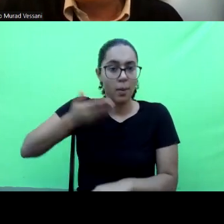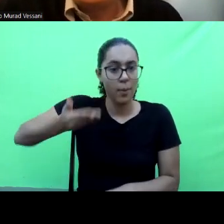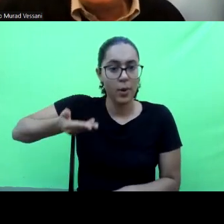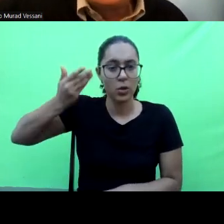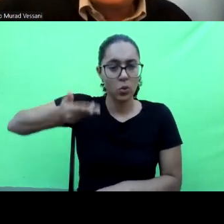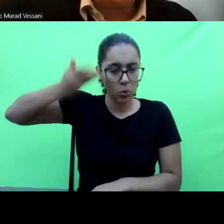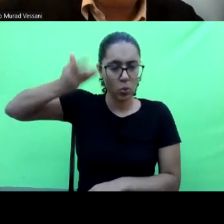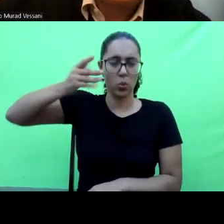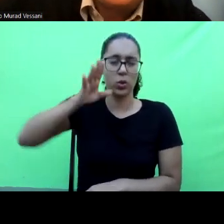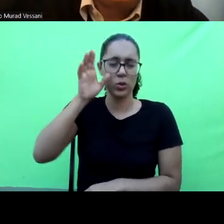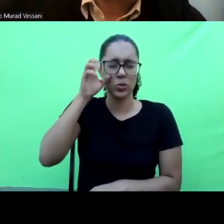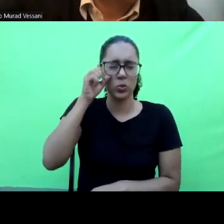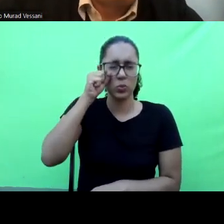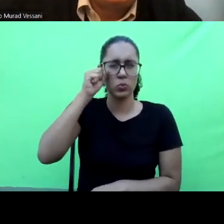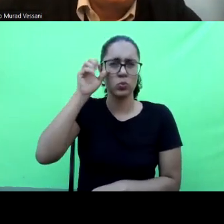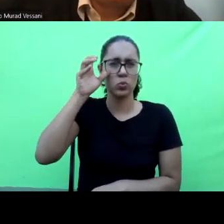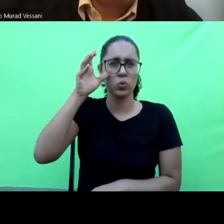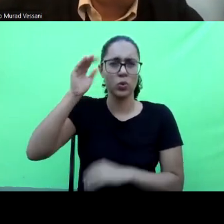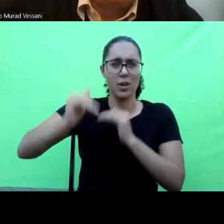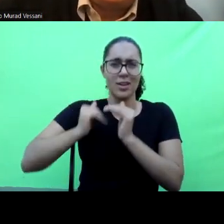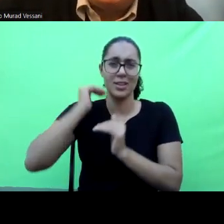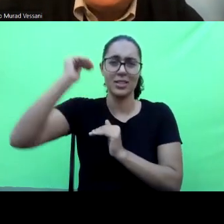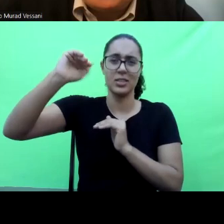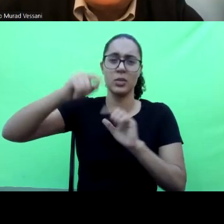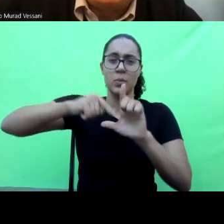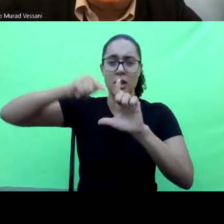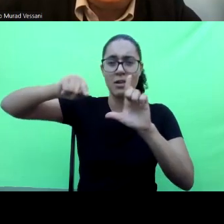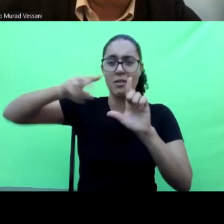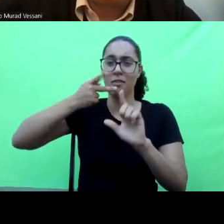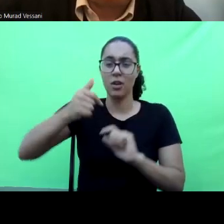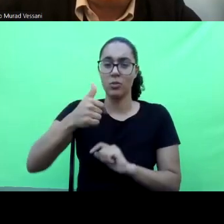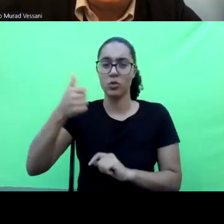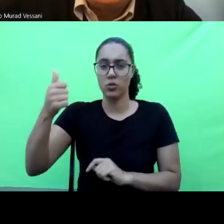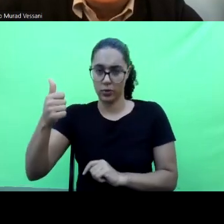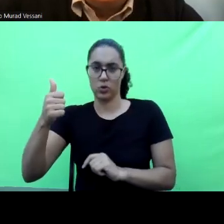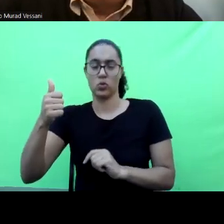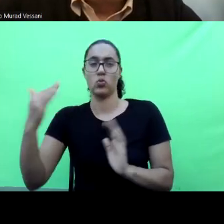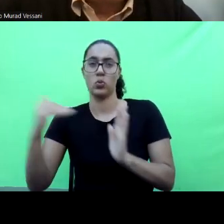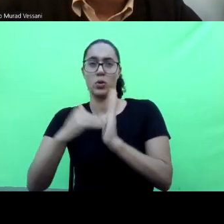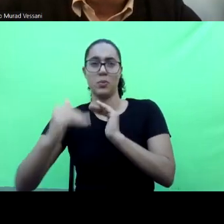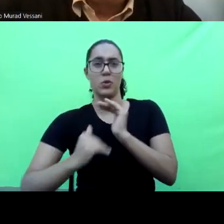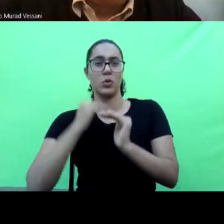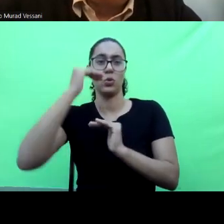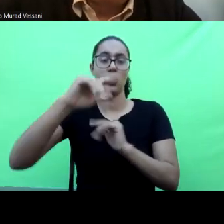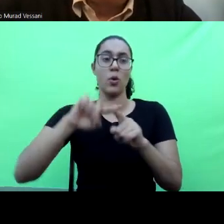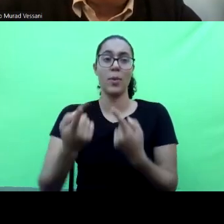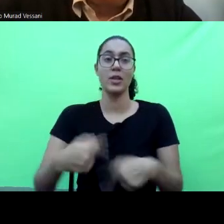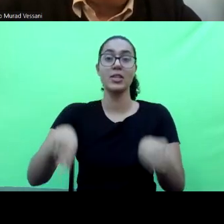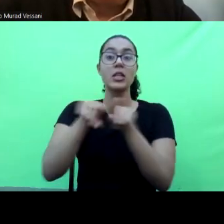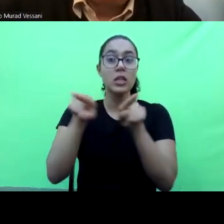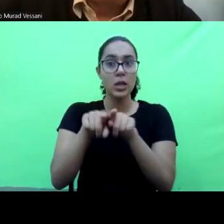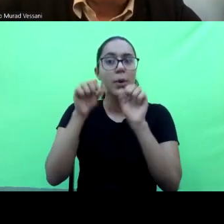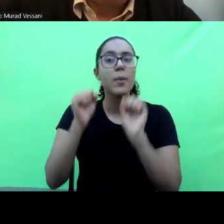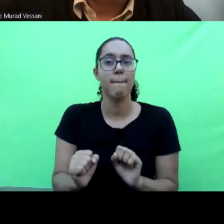elevada acima daquela faixa que nós comentamos de 21, né, o limite superior, mas ele também pode ter